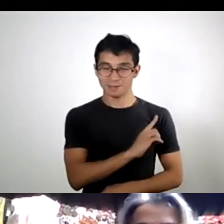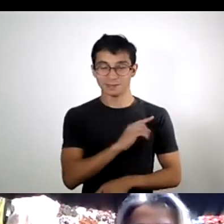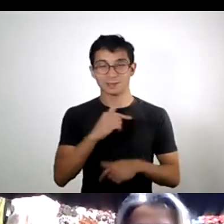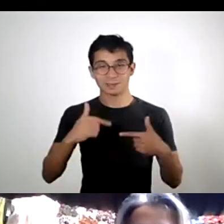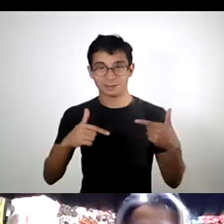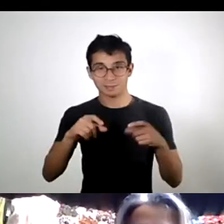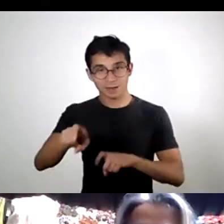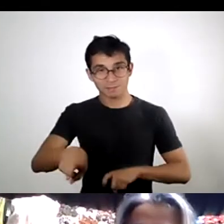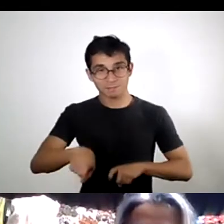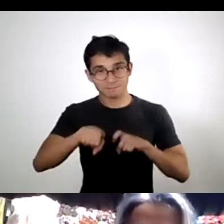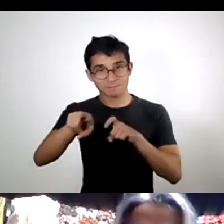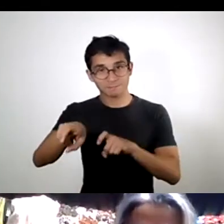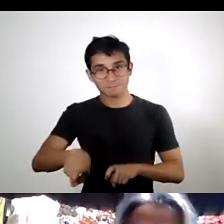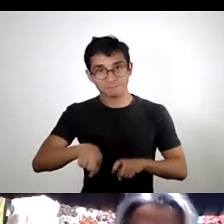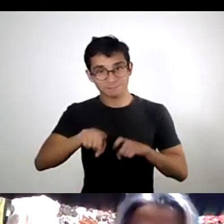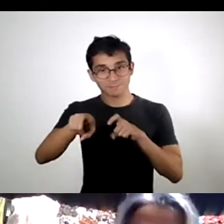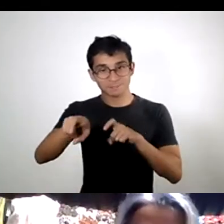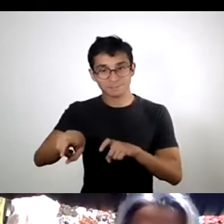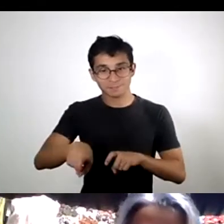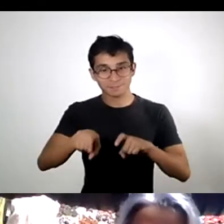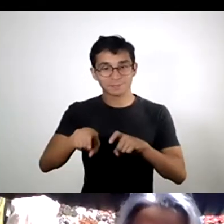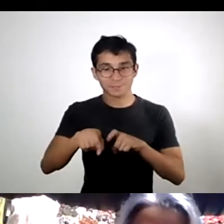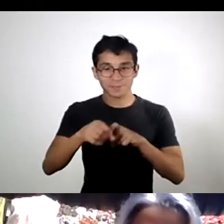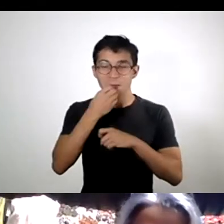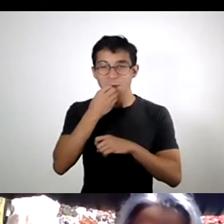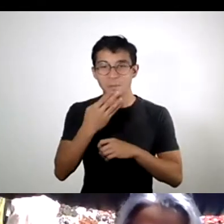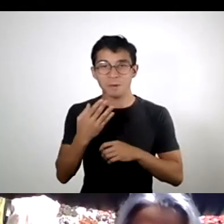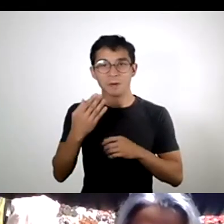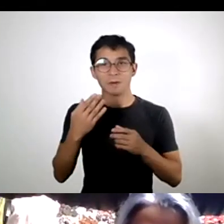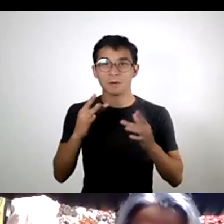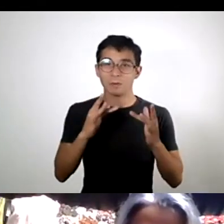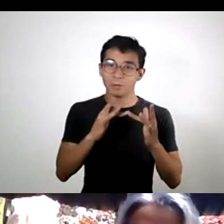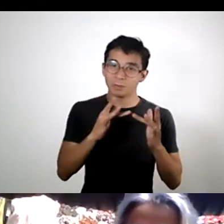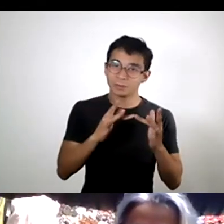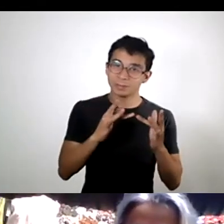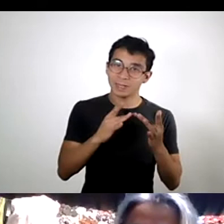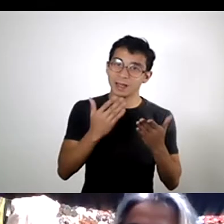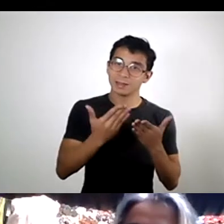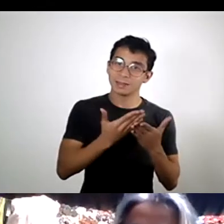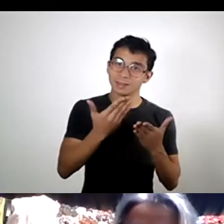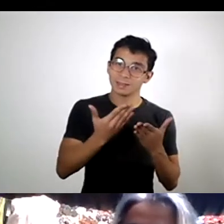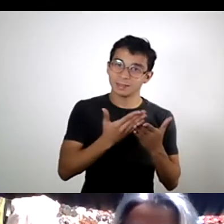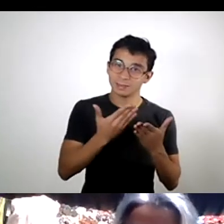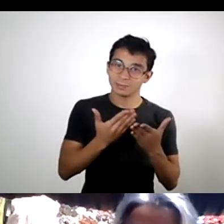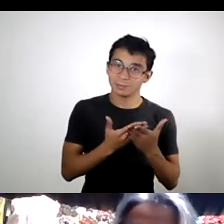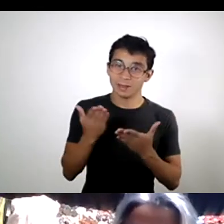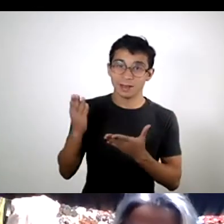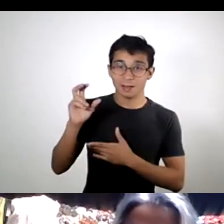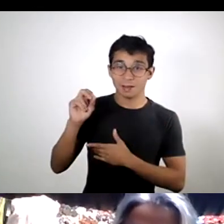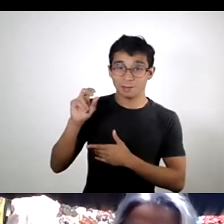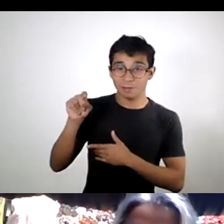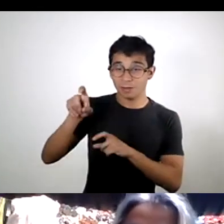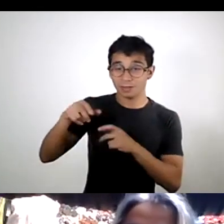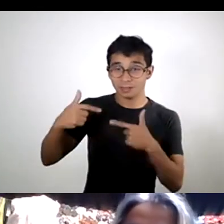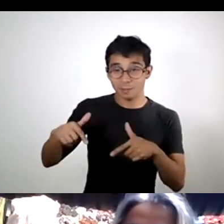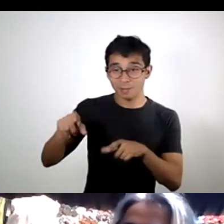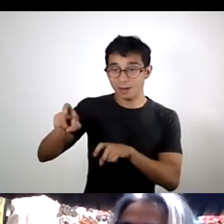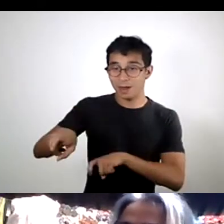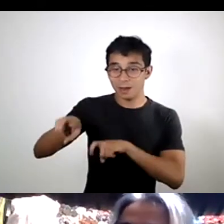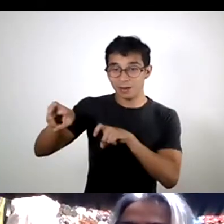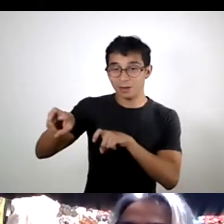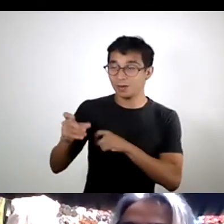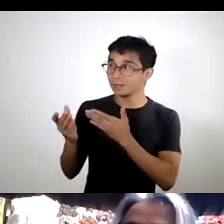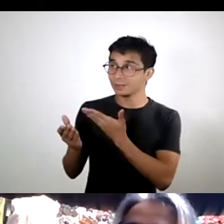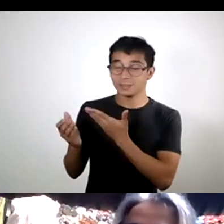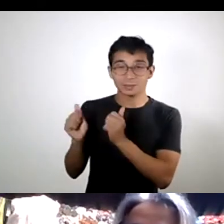movimento de contato com a literatura, né? O próprio detentor desse saber da roça está aqui conosco, aqui perto de